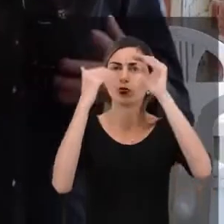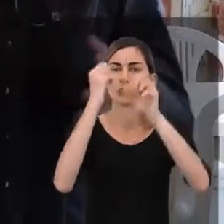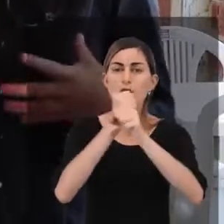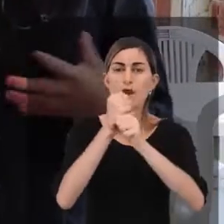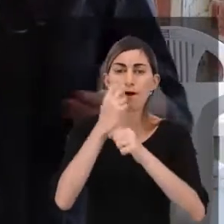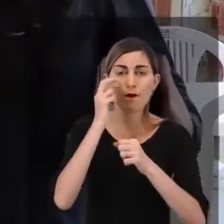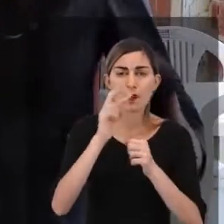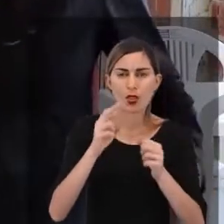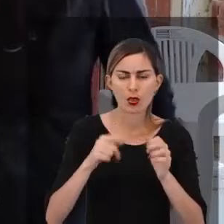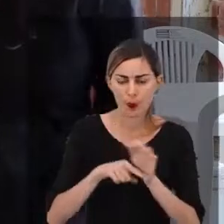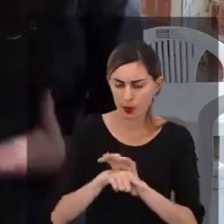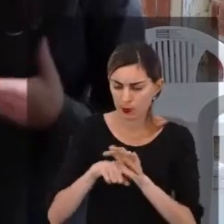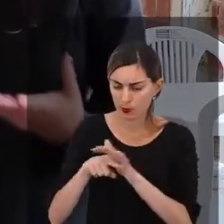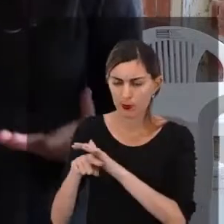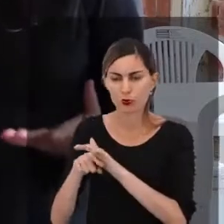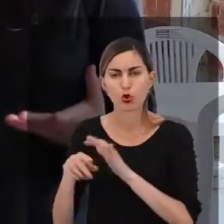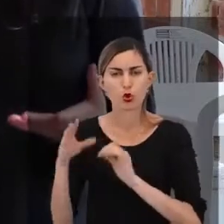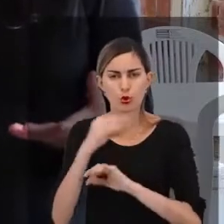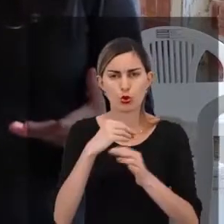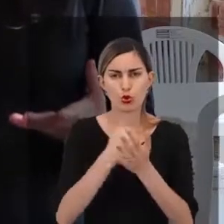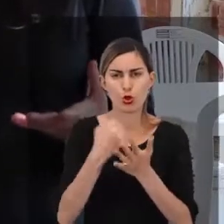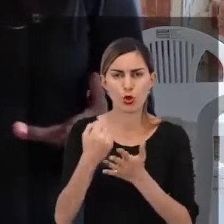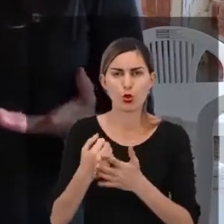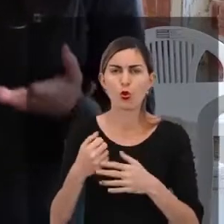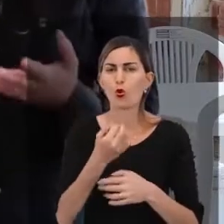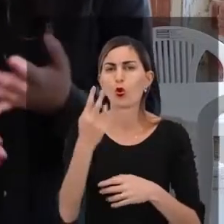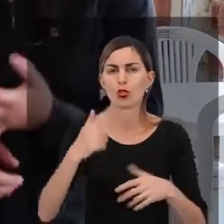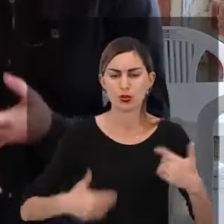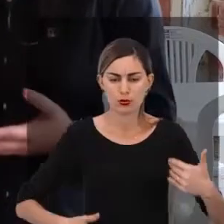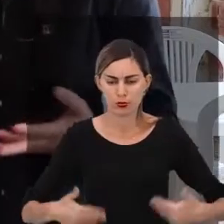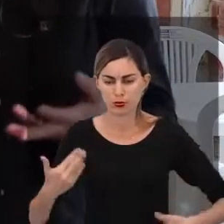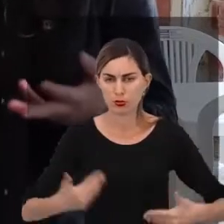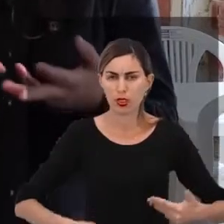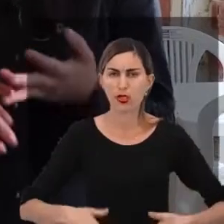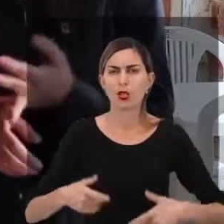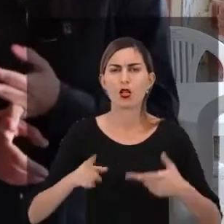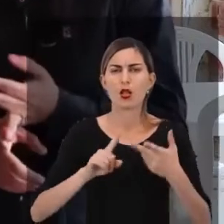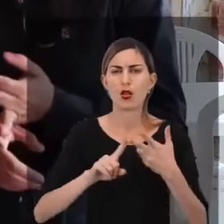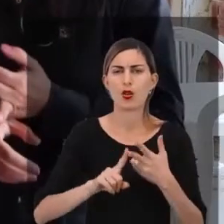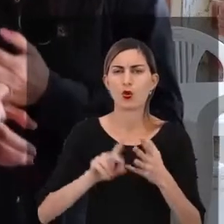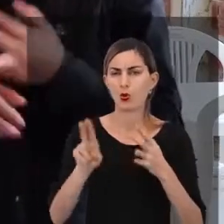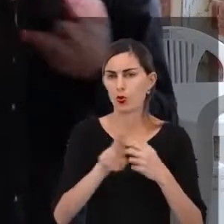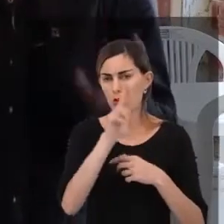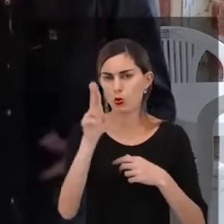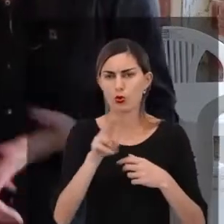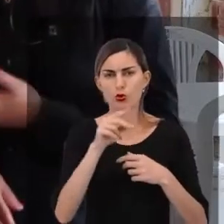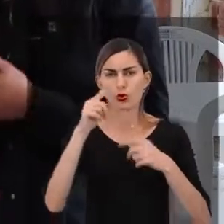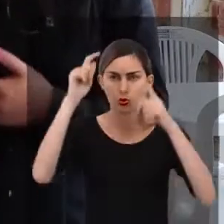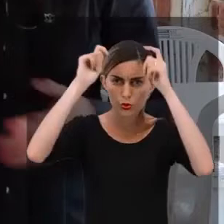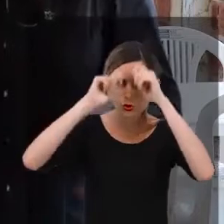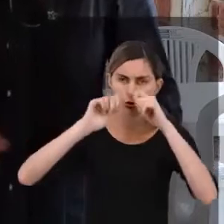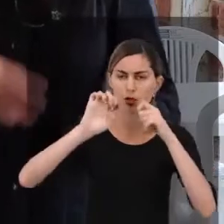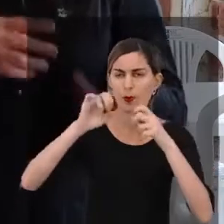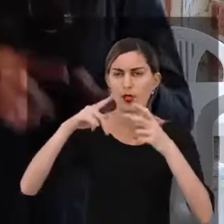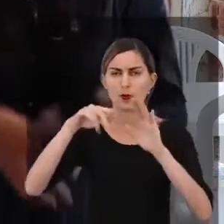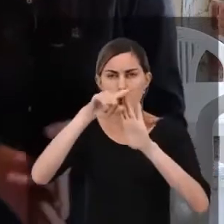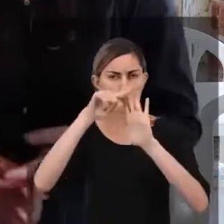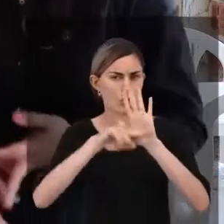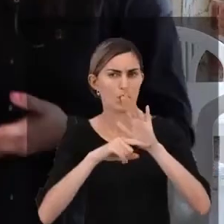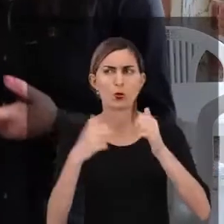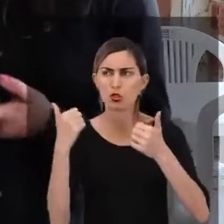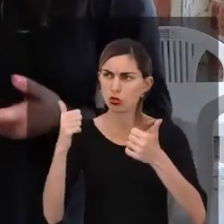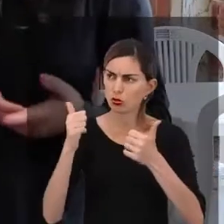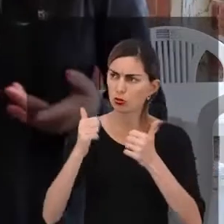passou e vou fazer todo o levantamento da documentação. Quantos funcionários eu tenho, os funcionários específicos, se